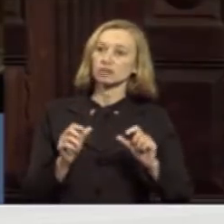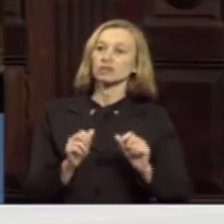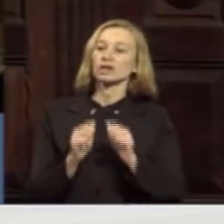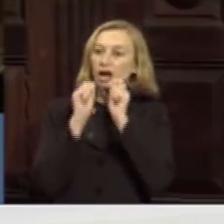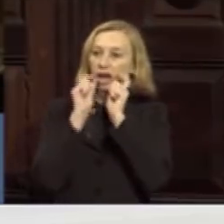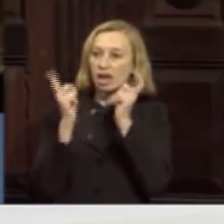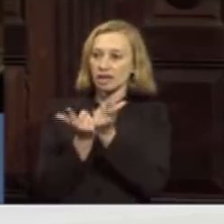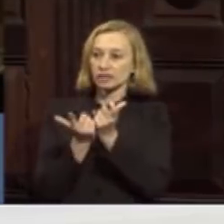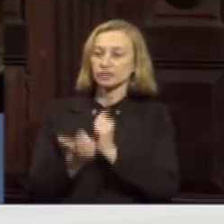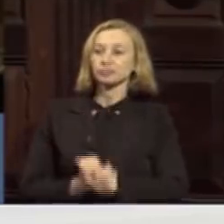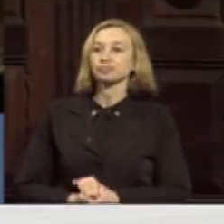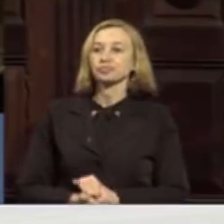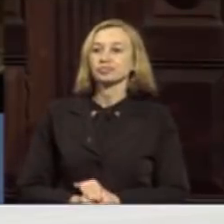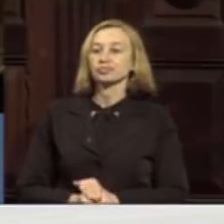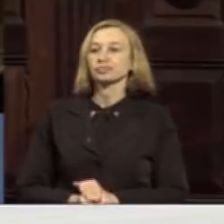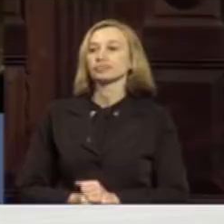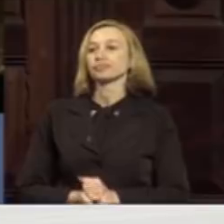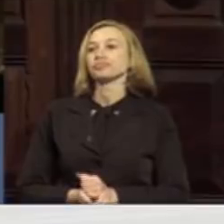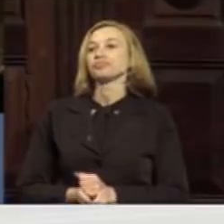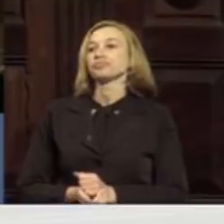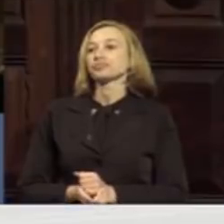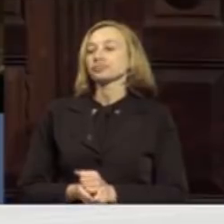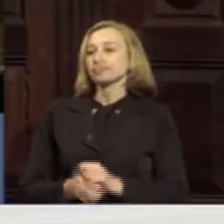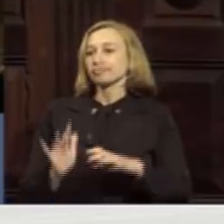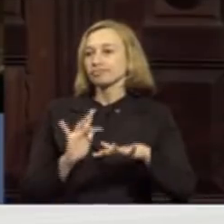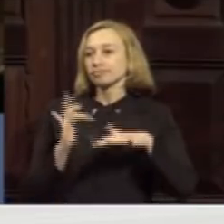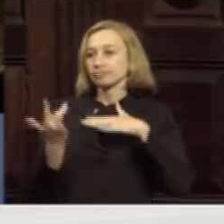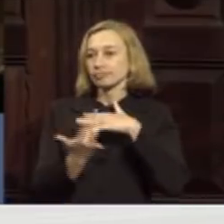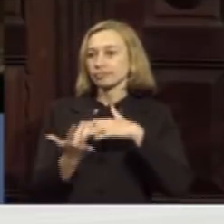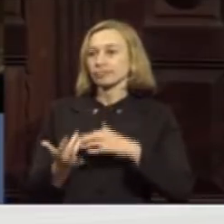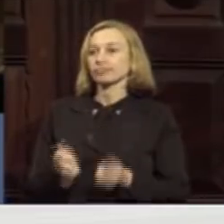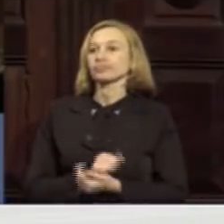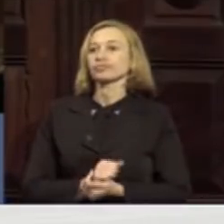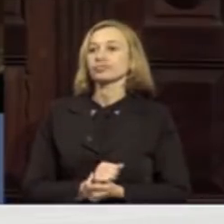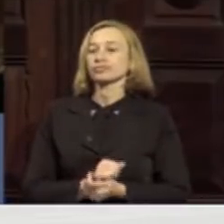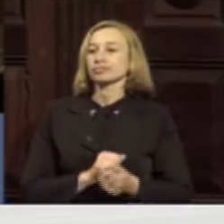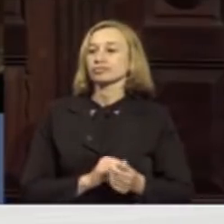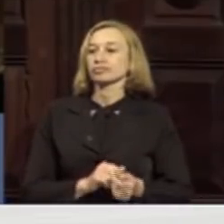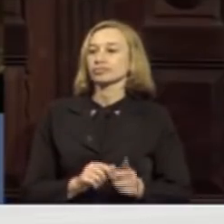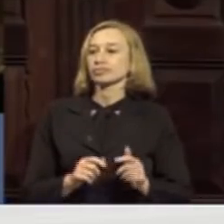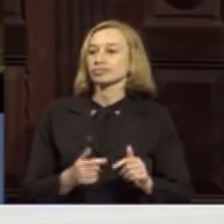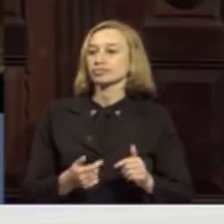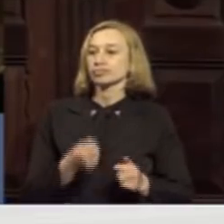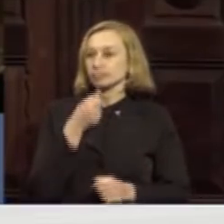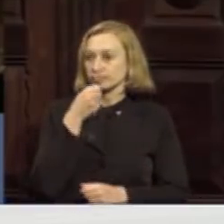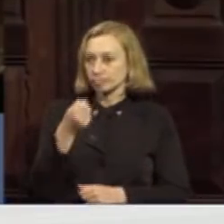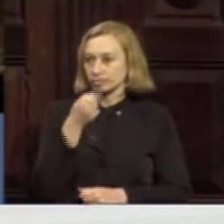nos seguem pelas redes sociais, imprensa, trabalhadores da casa.